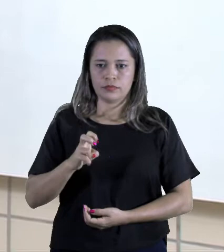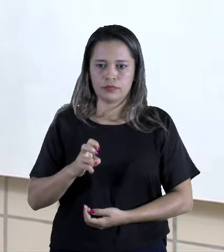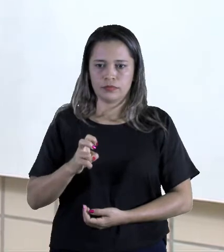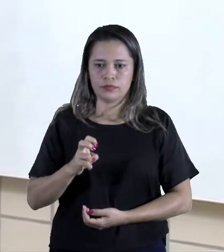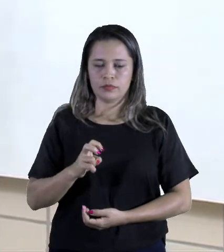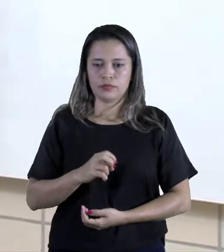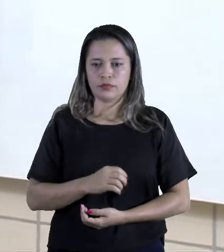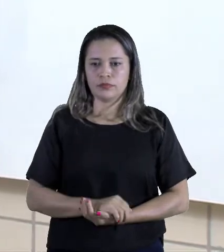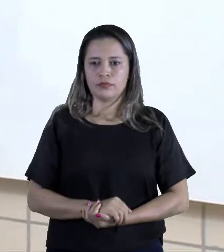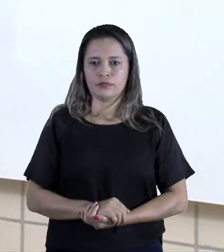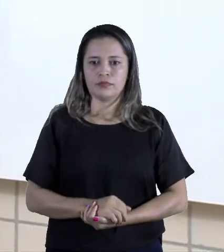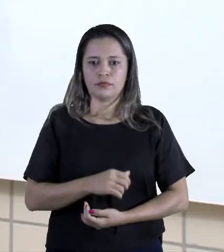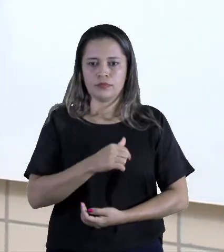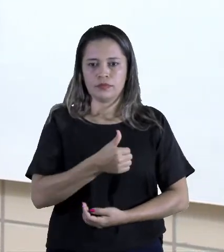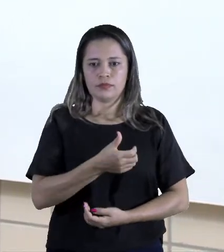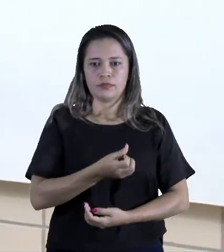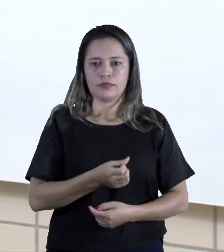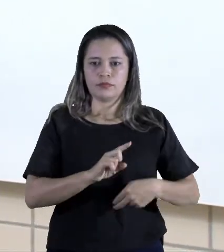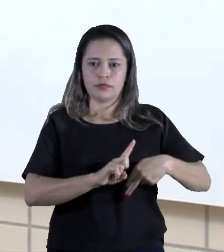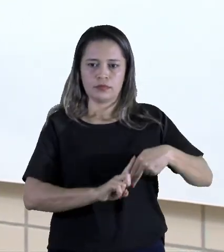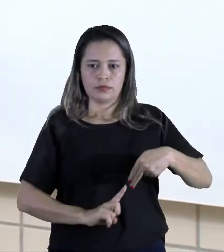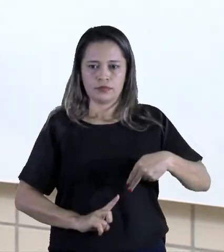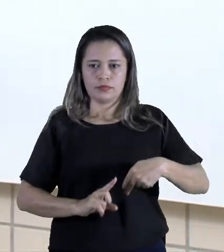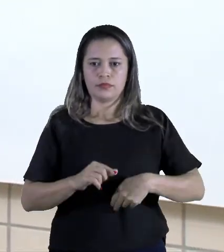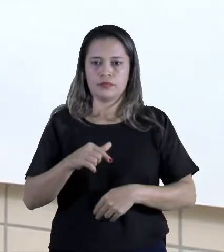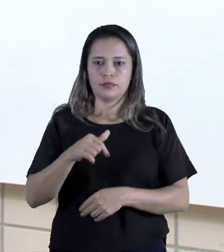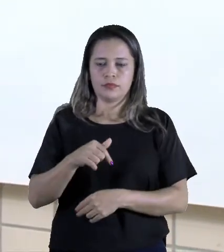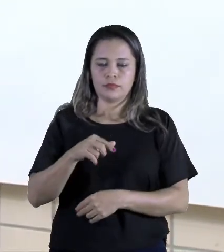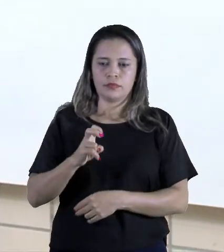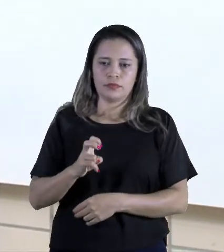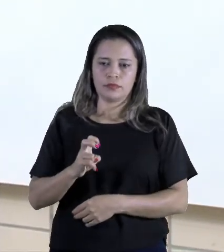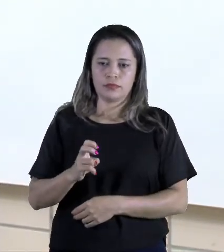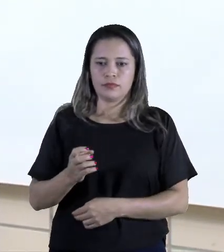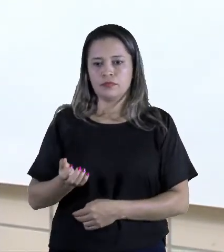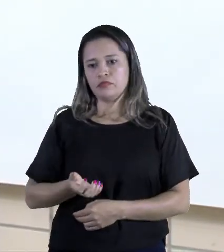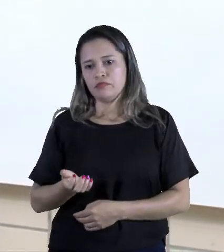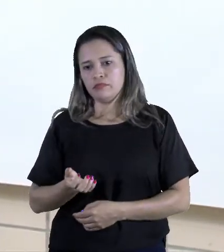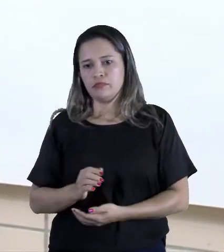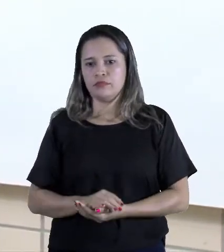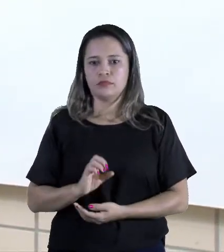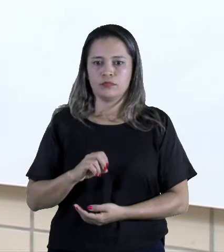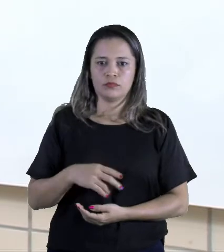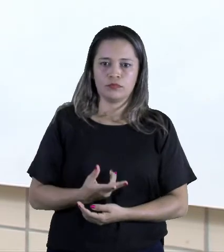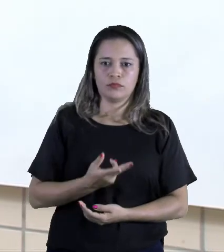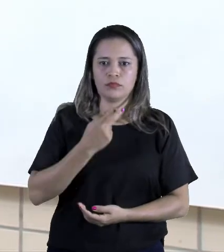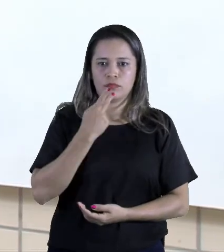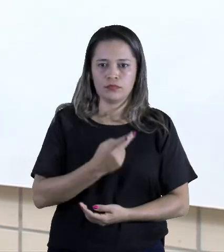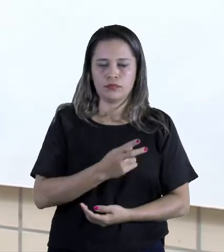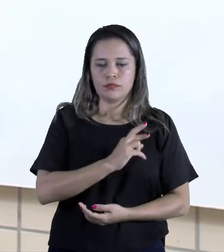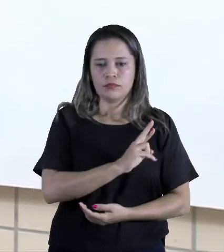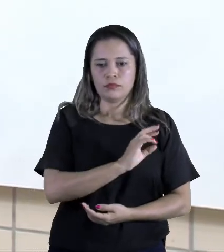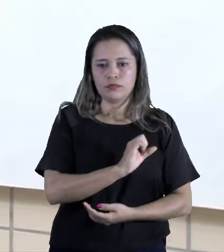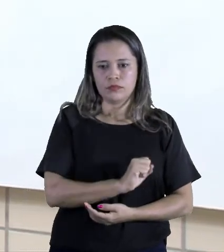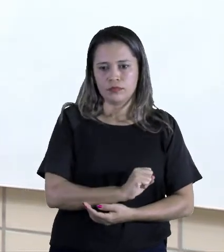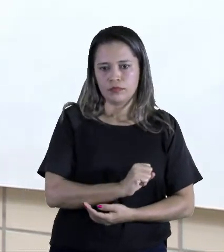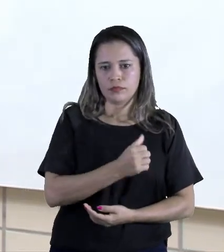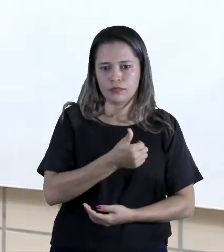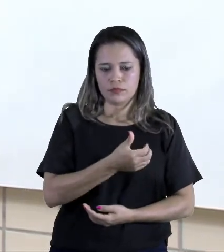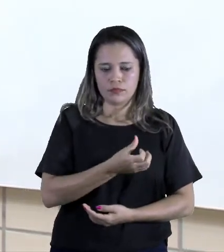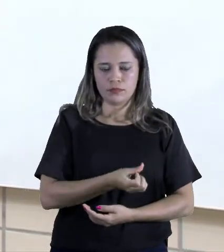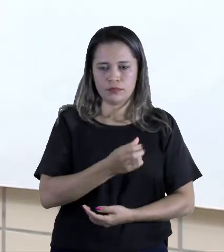16,75. 16 inteiros, 75 centésimos. Ou, nos reais, eu vou ler